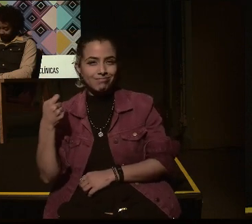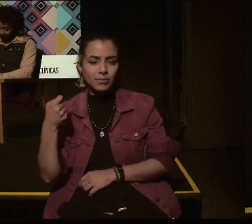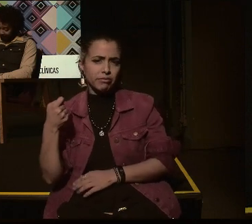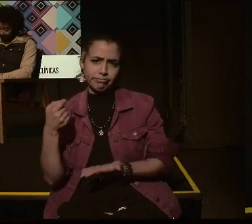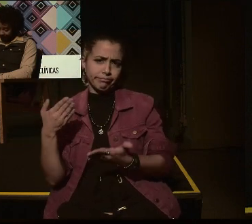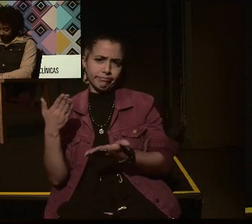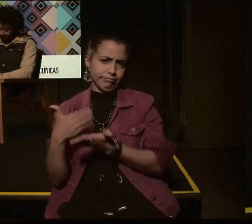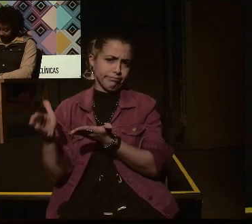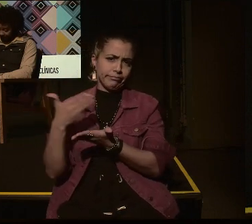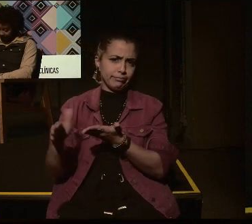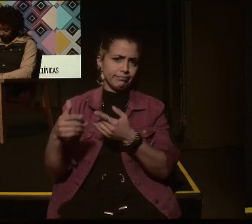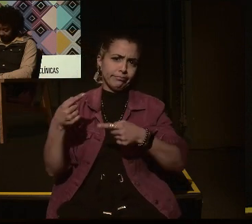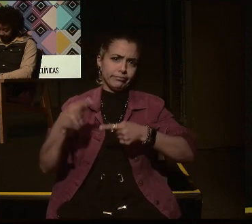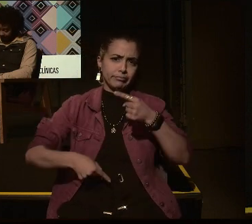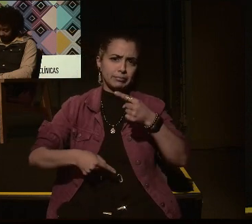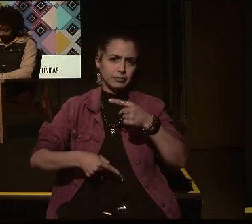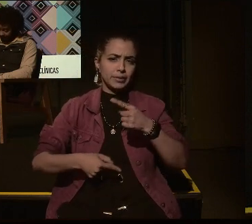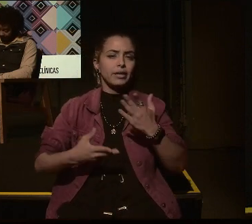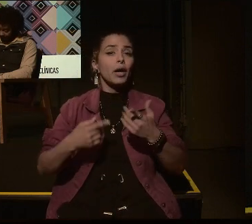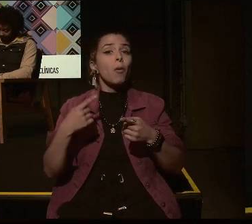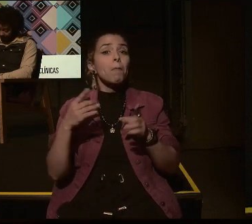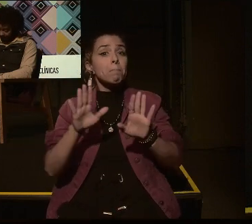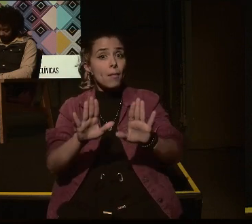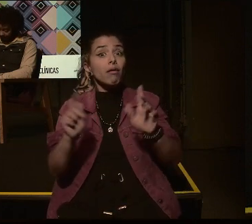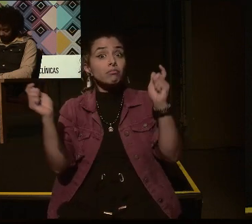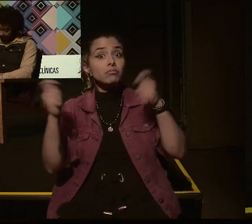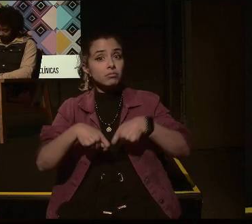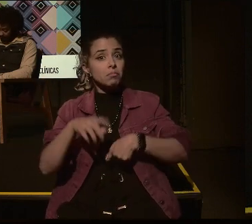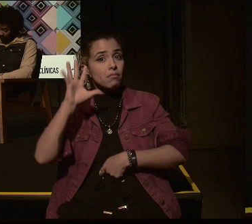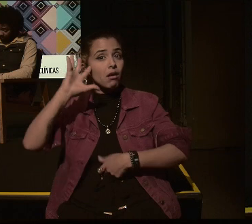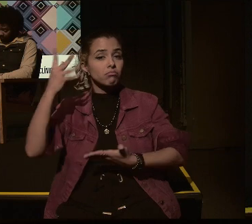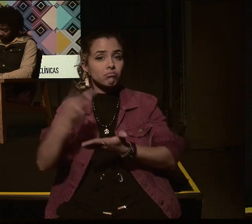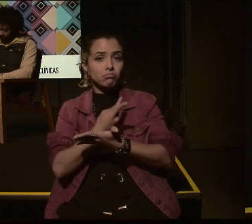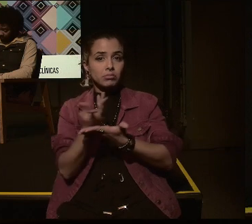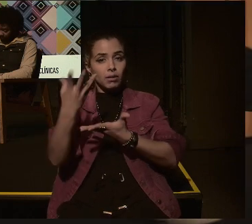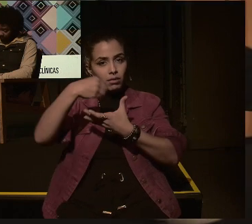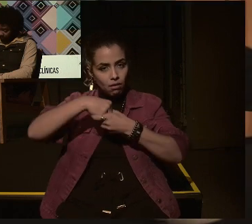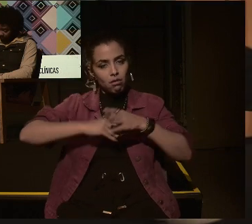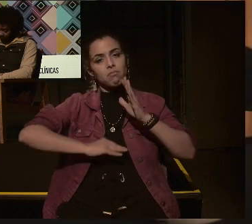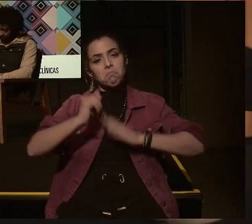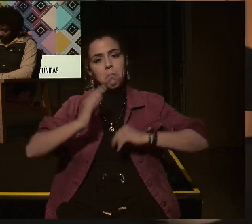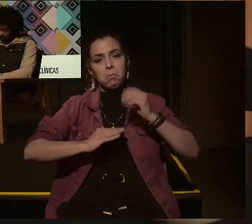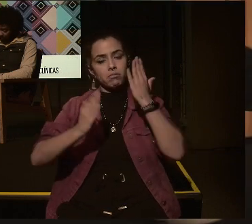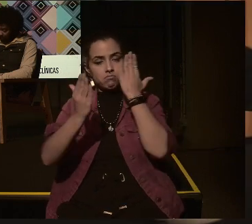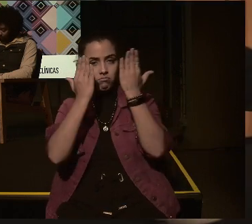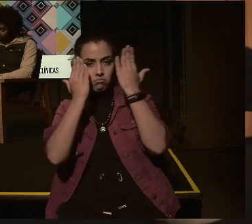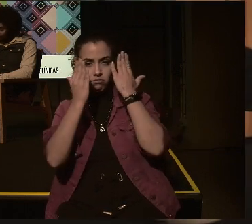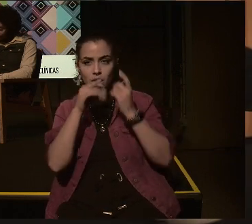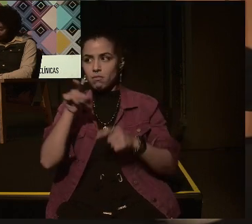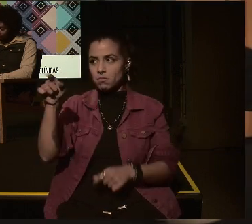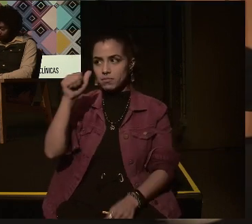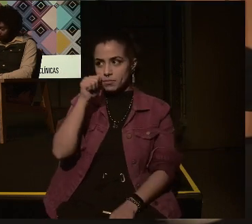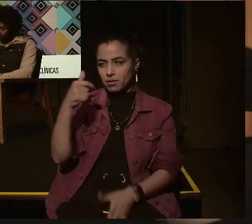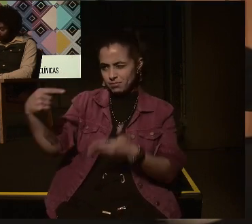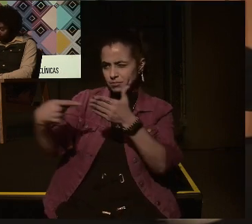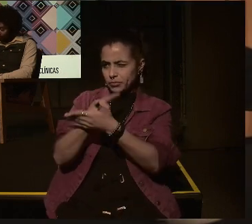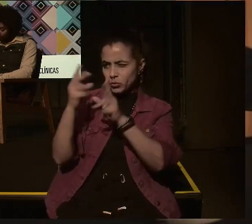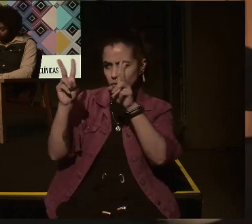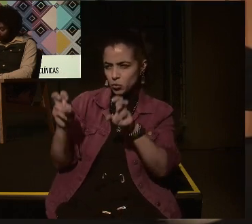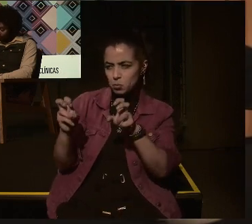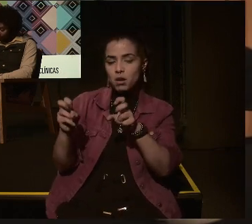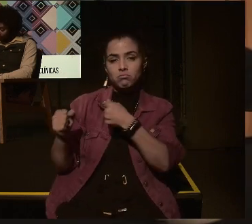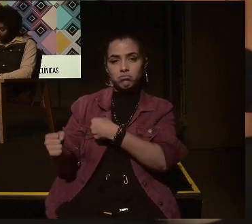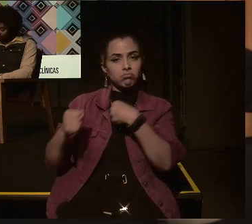dentro das práticas de psicologia, psicanálise. Você pôs um adendo da